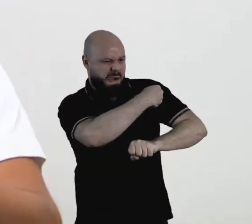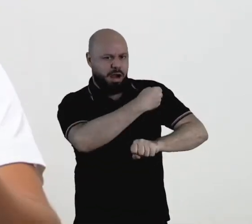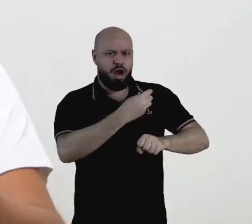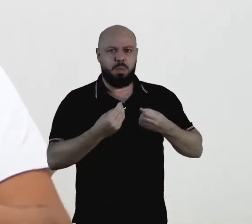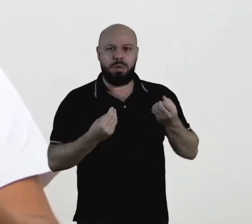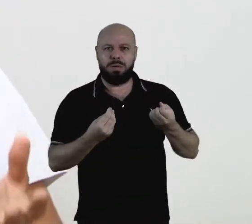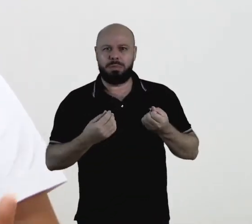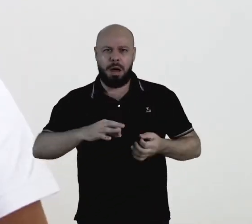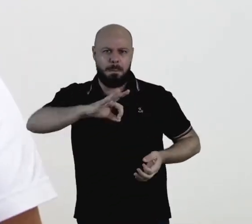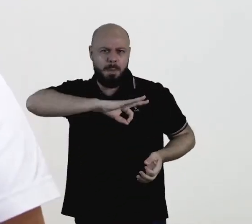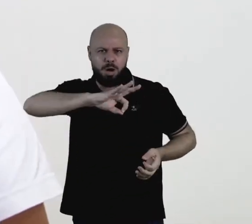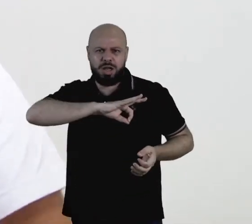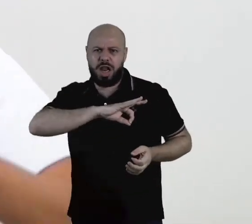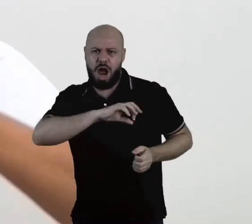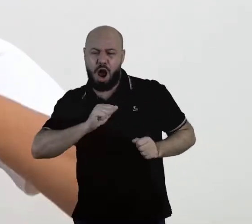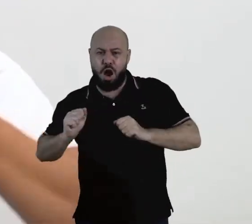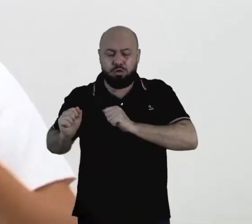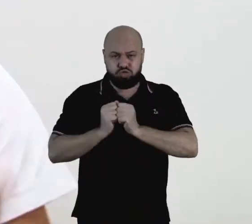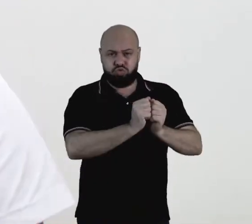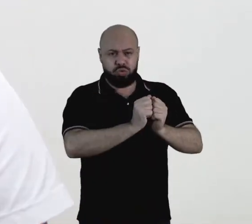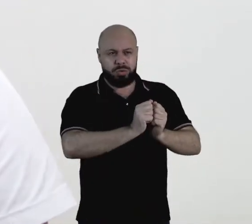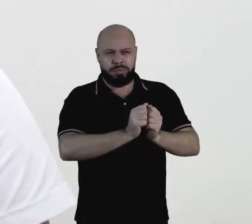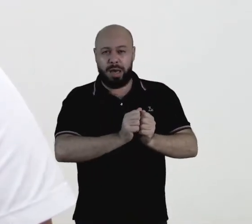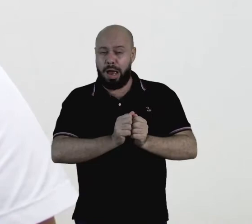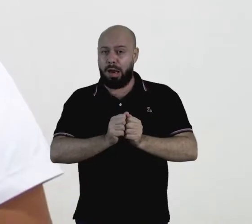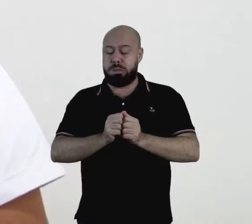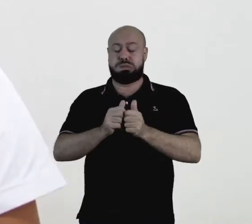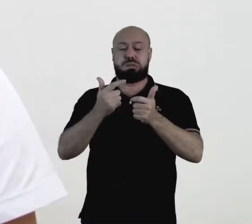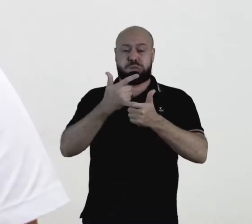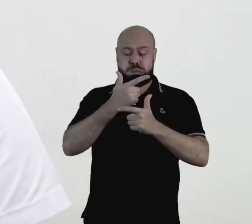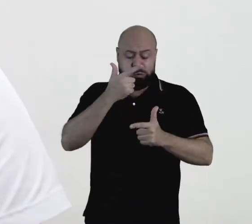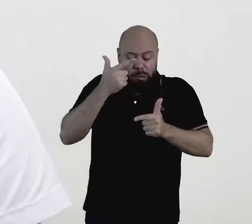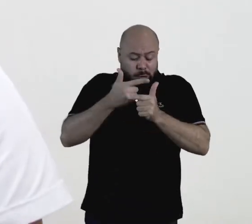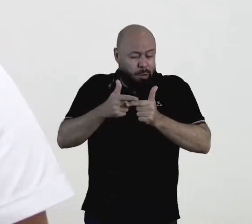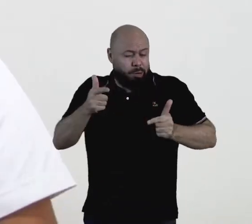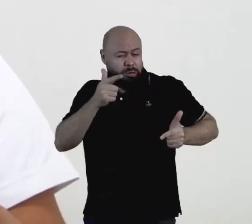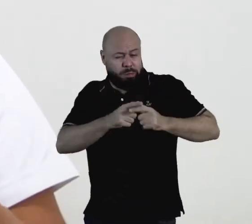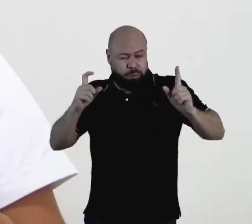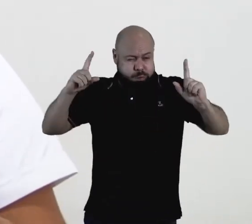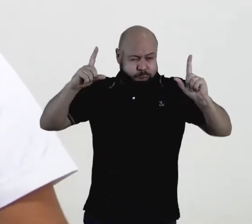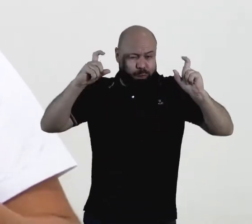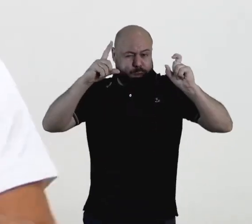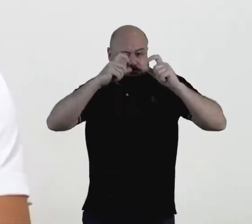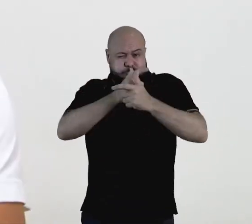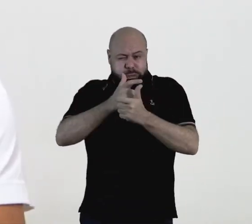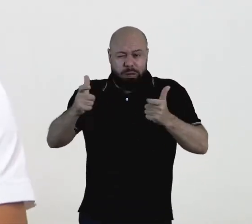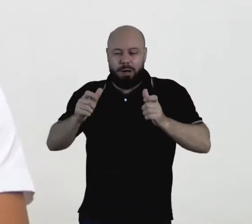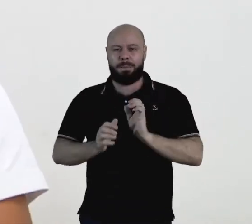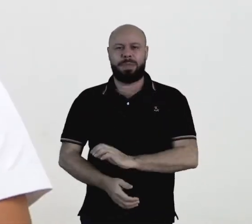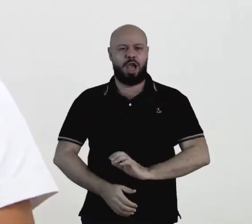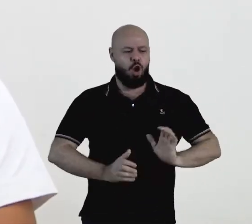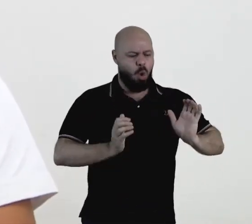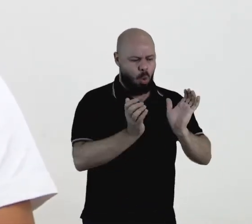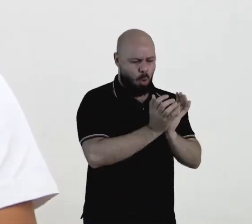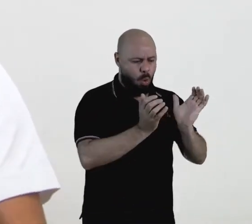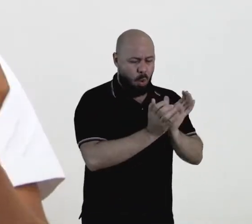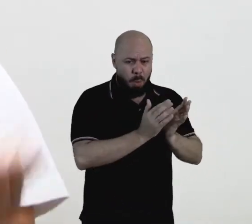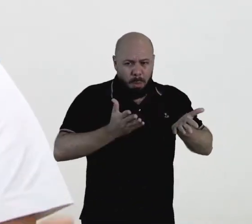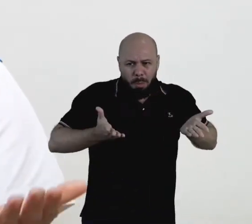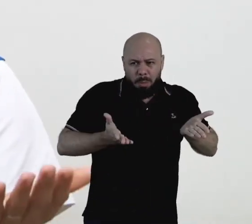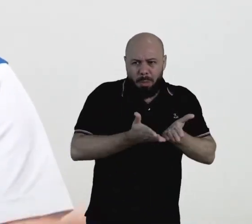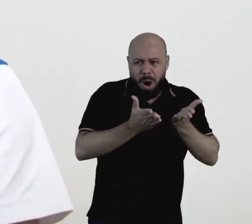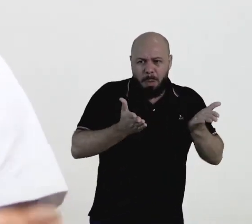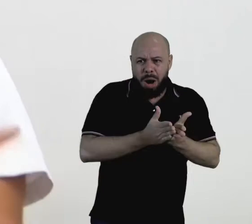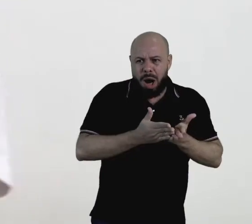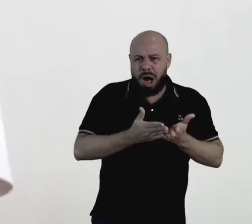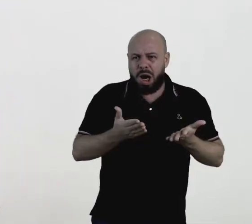causou um conflito muito grande, isso gerou um problema muito grande. As comunidades, os grupos, principalmente os grupos mais carentes, decidiram